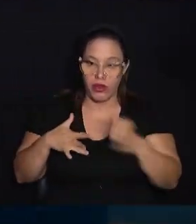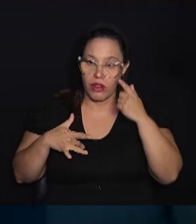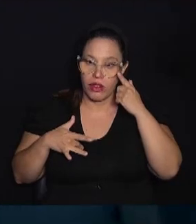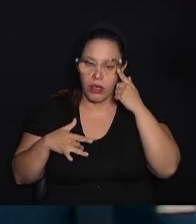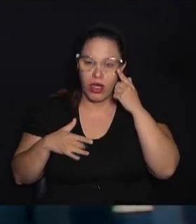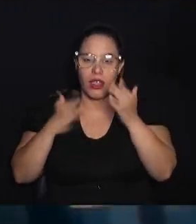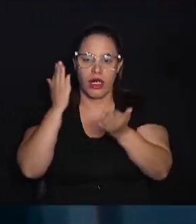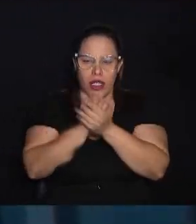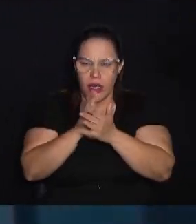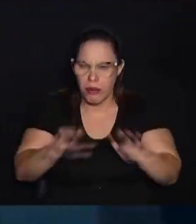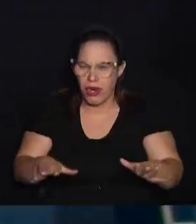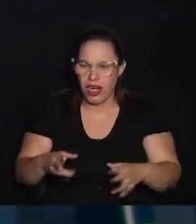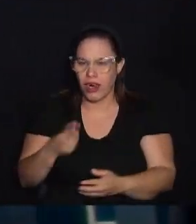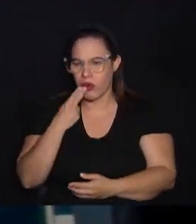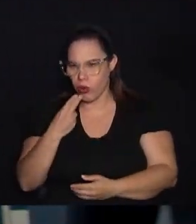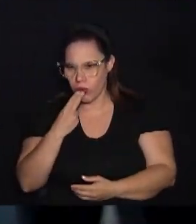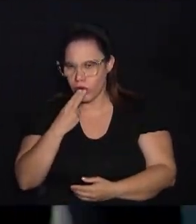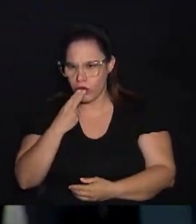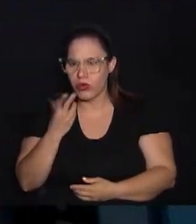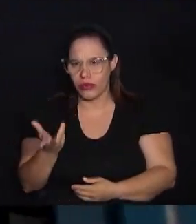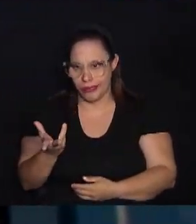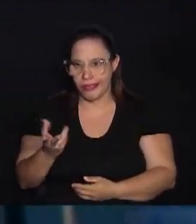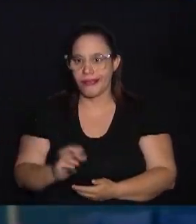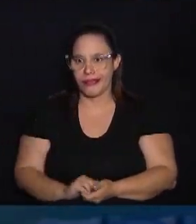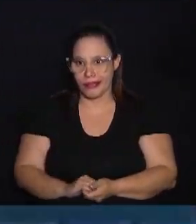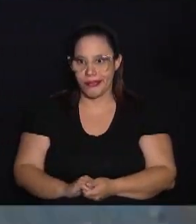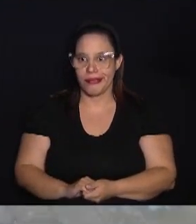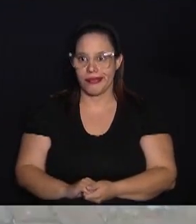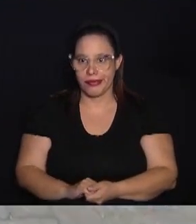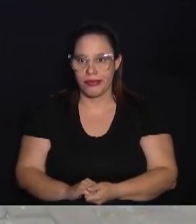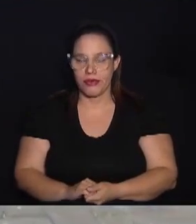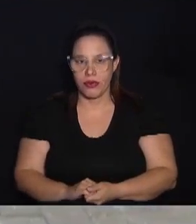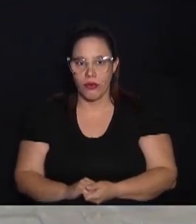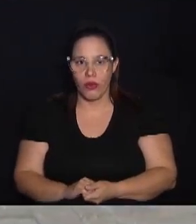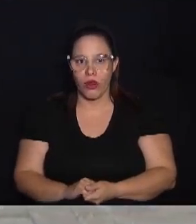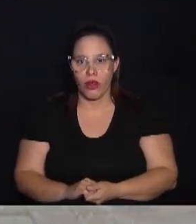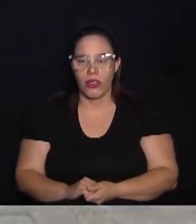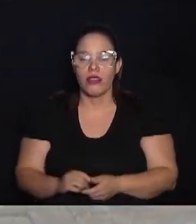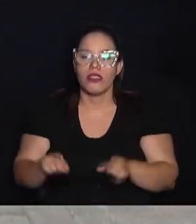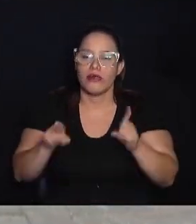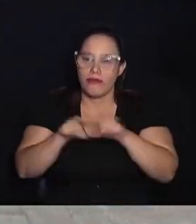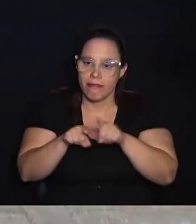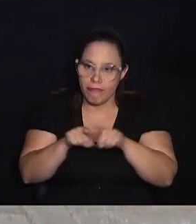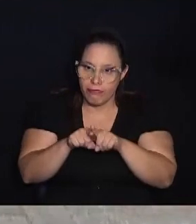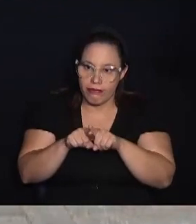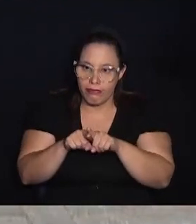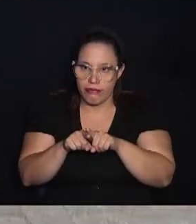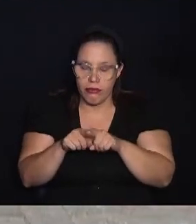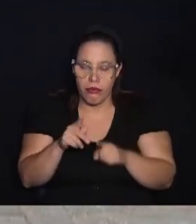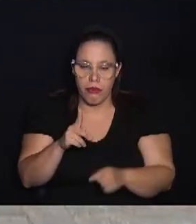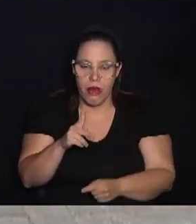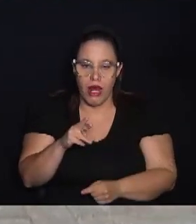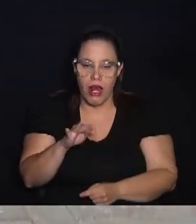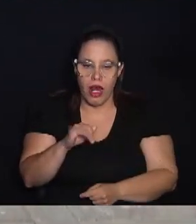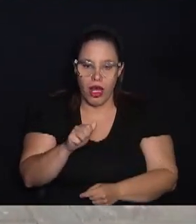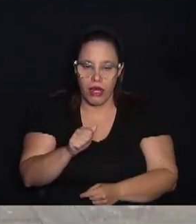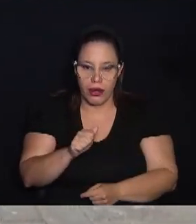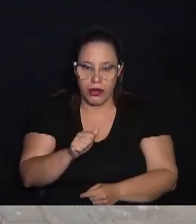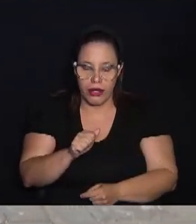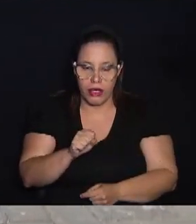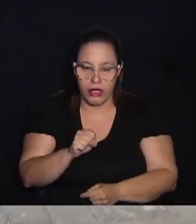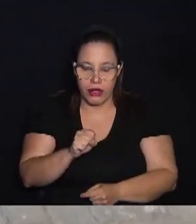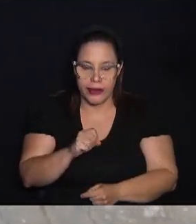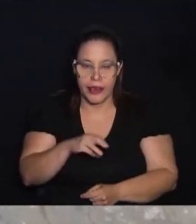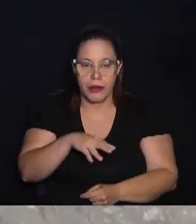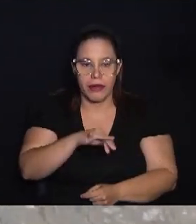cessar com o vício né do tabaco eh também temos plantas medicinais e no